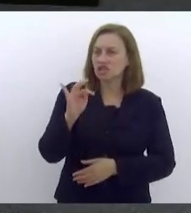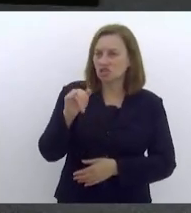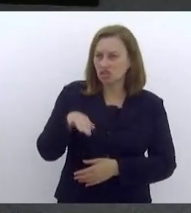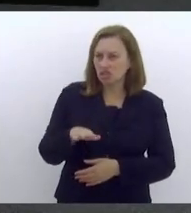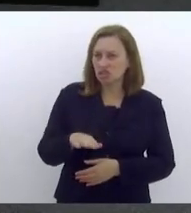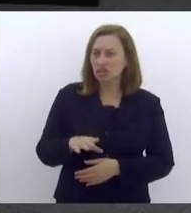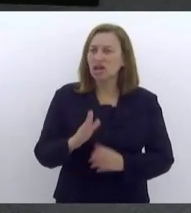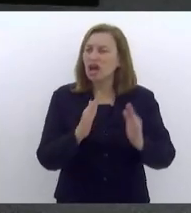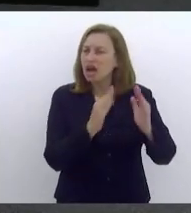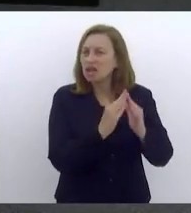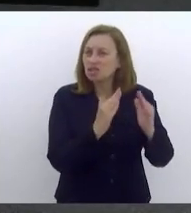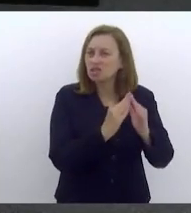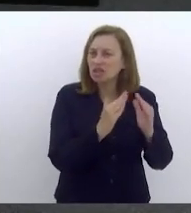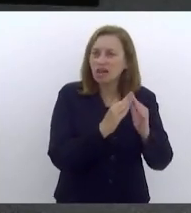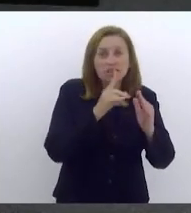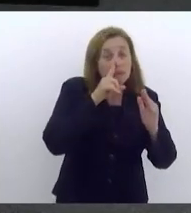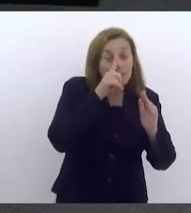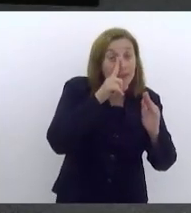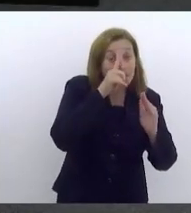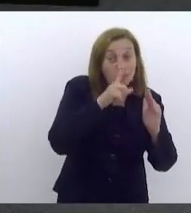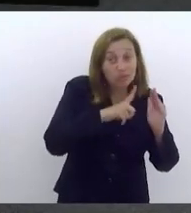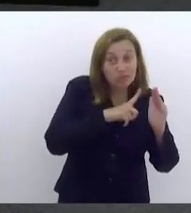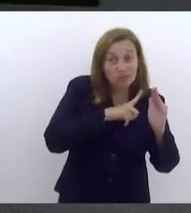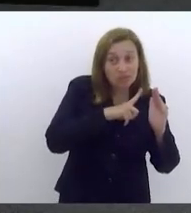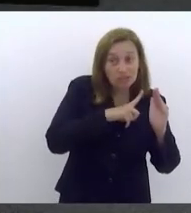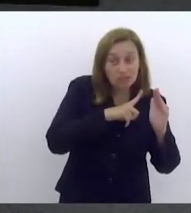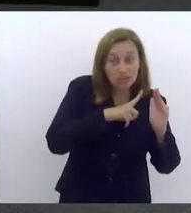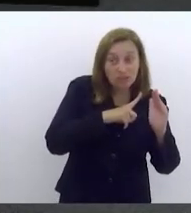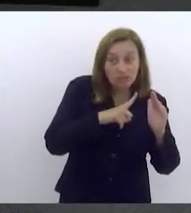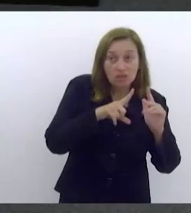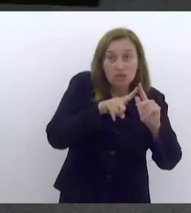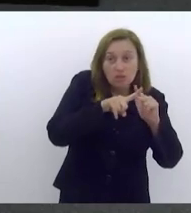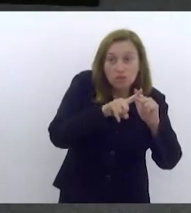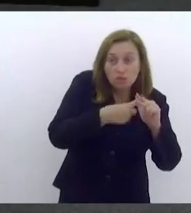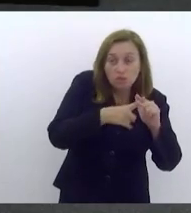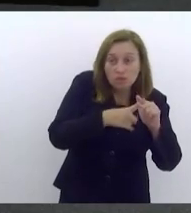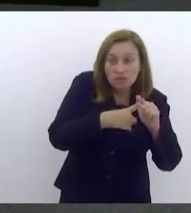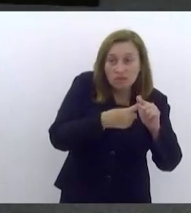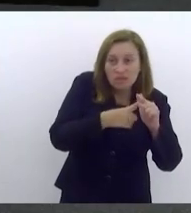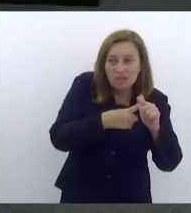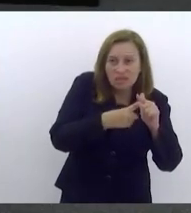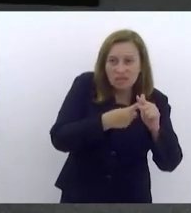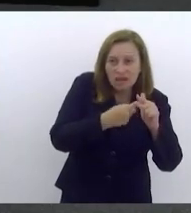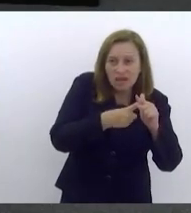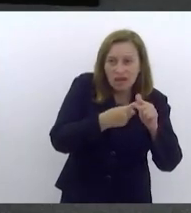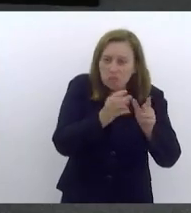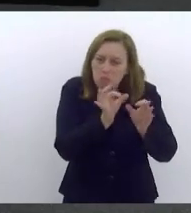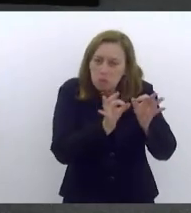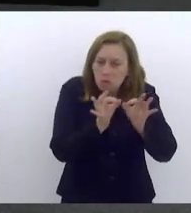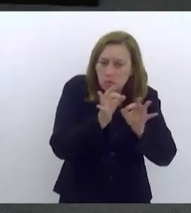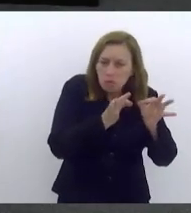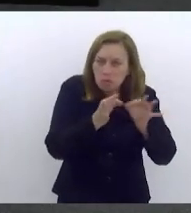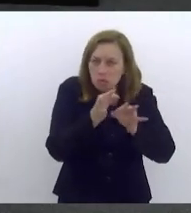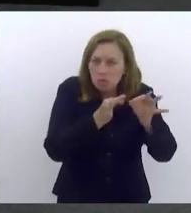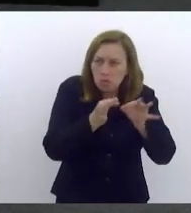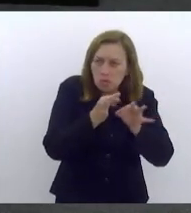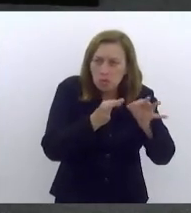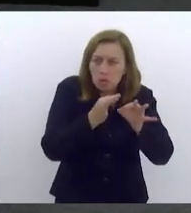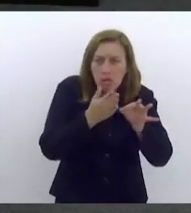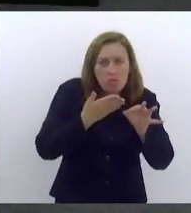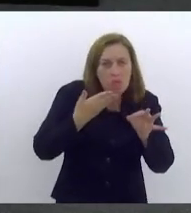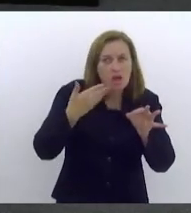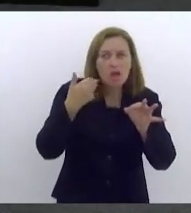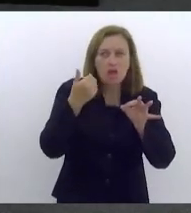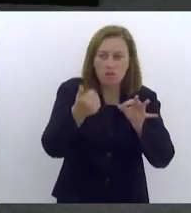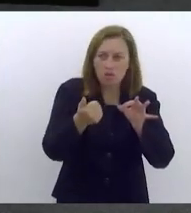as casas que estão no risco, requalificar essas casas com pequenas intervenções, com contenção, com